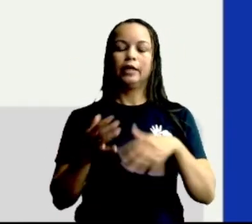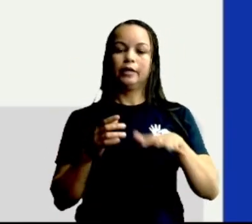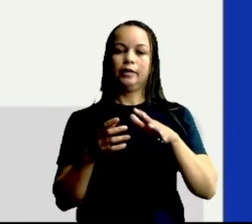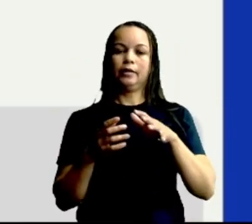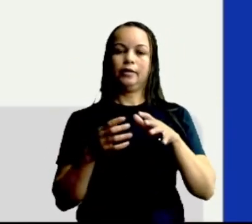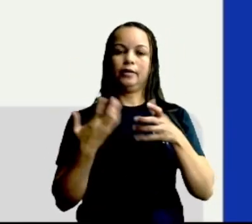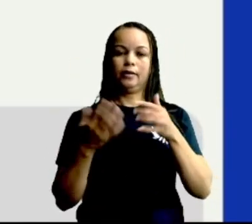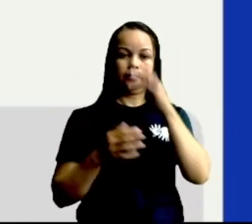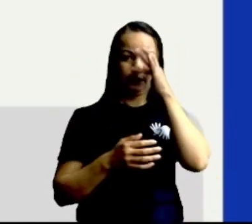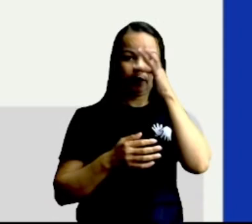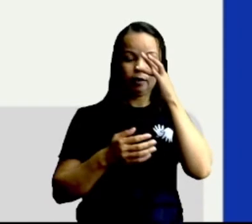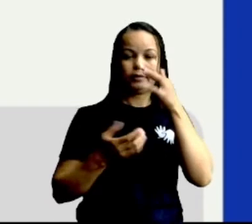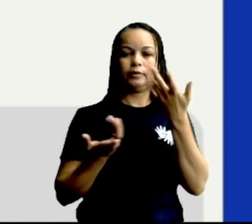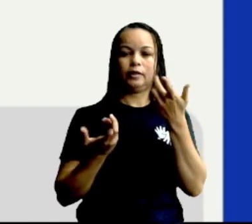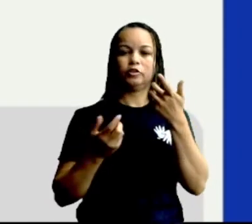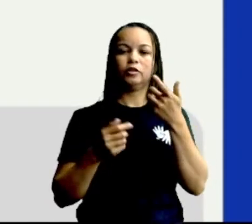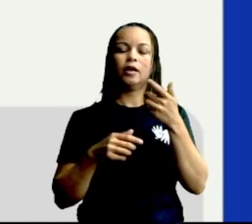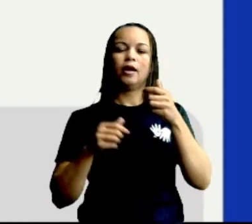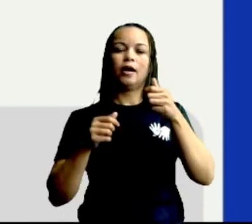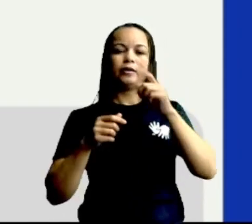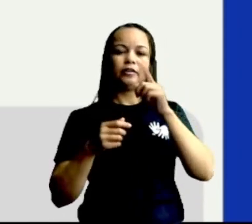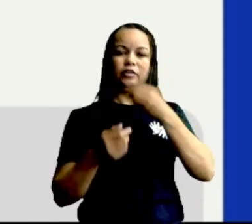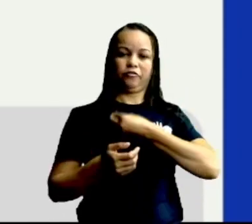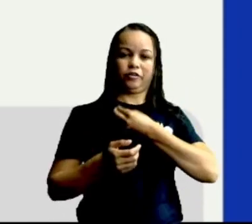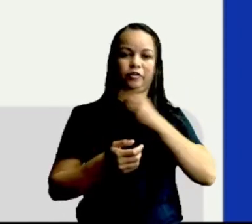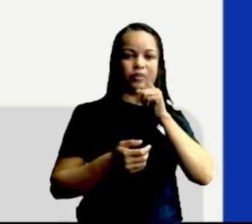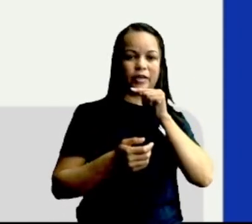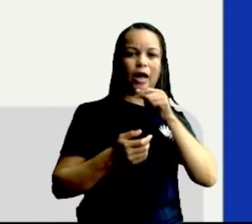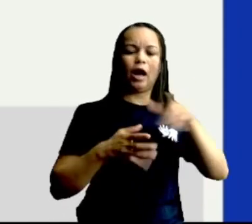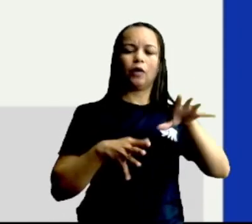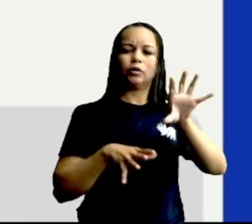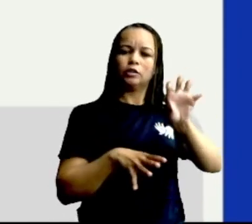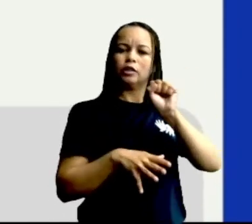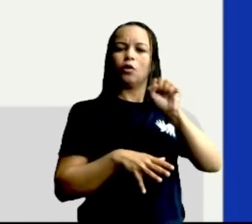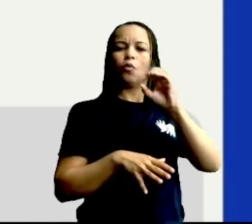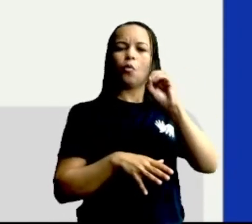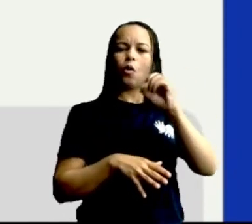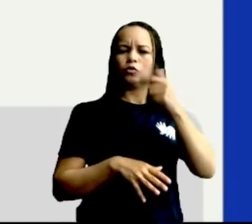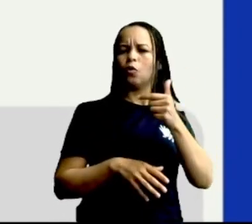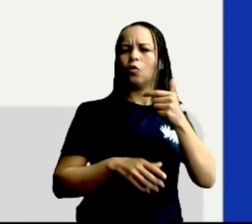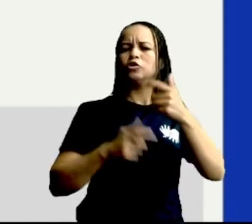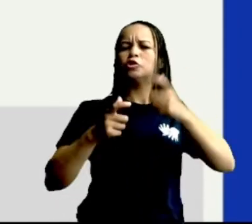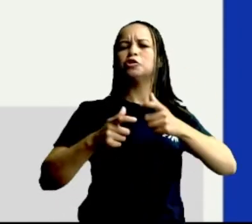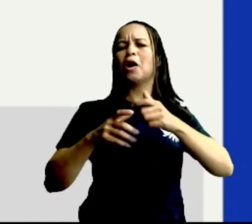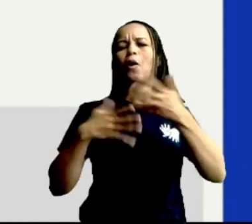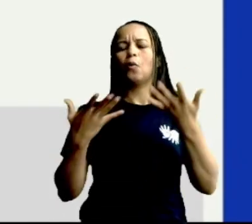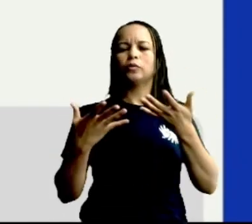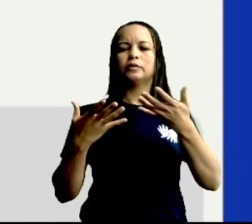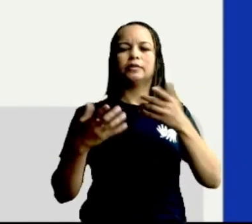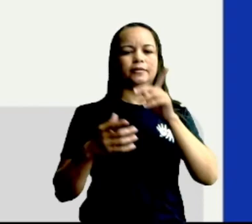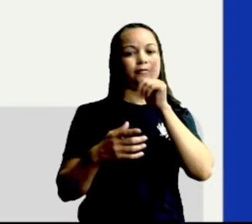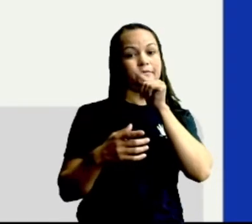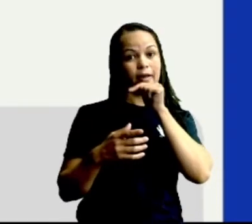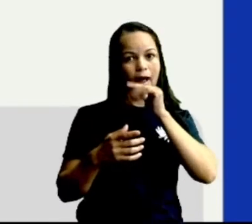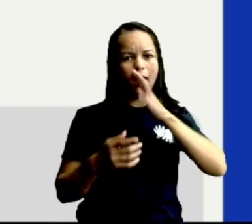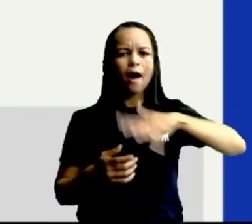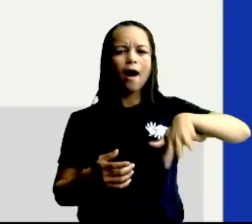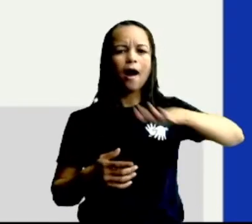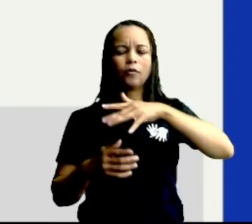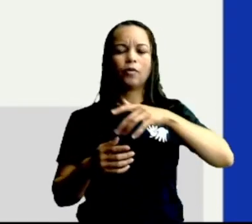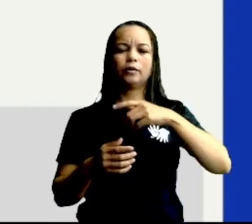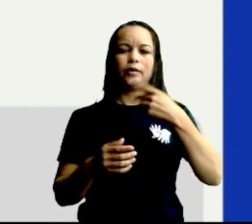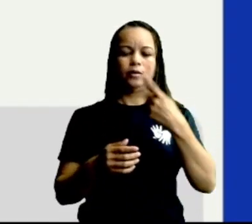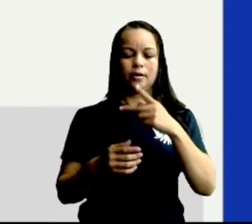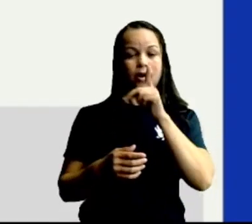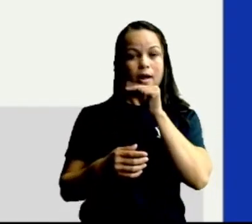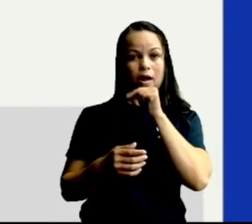retiram oxigênio da onde, professora? Da água. Isso mesmo, olha para mim. A água, tá? Ela é